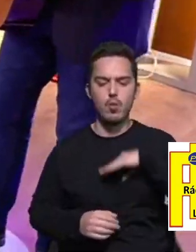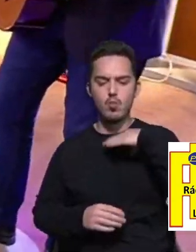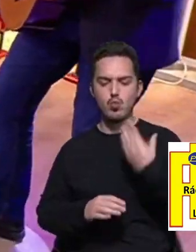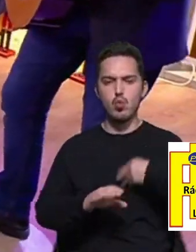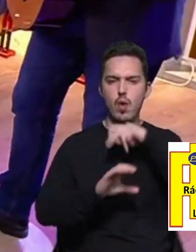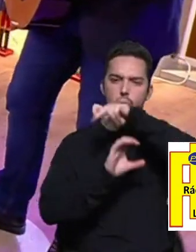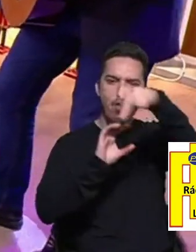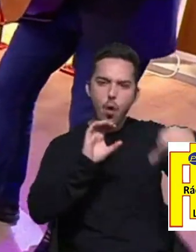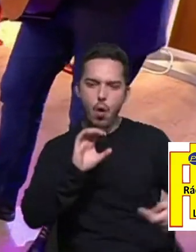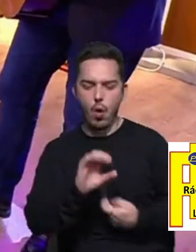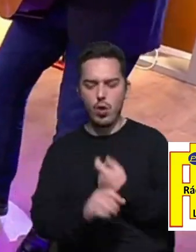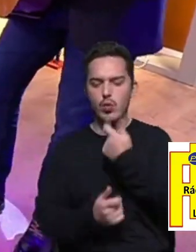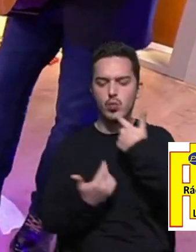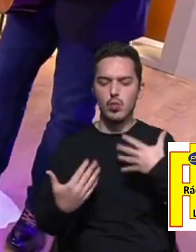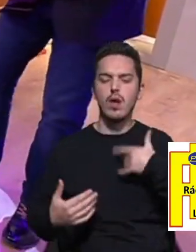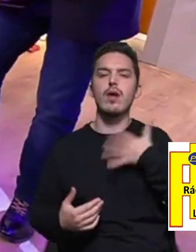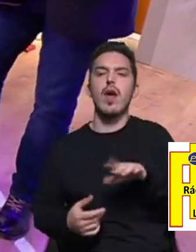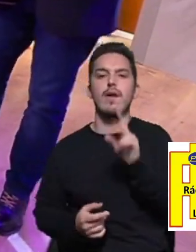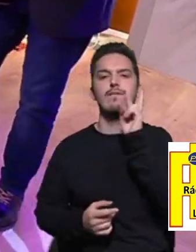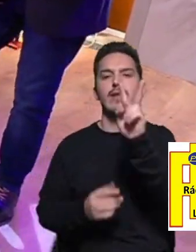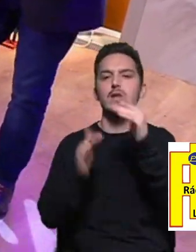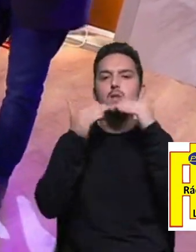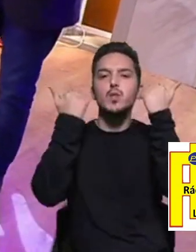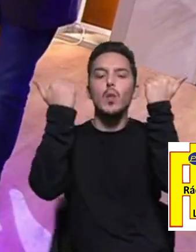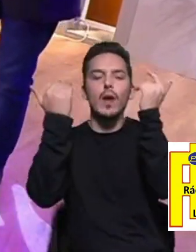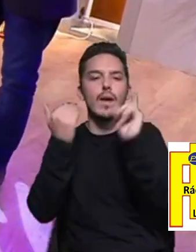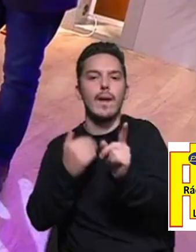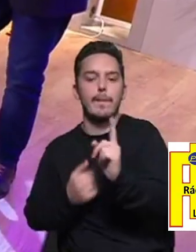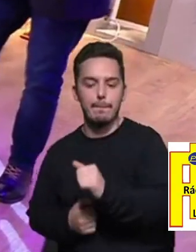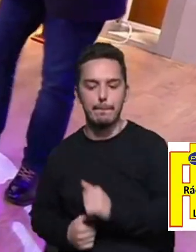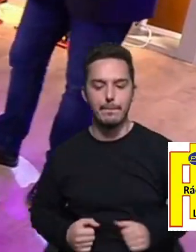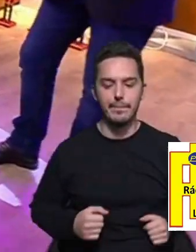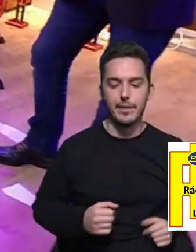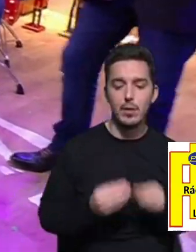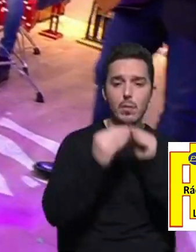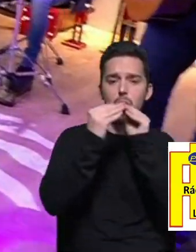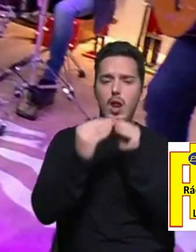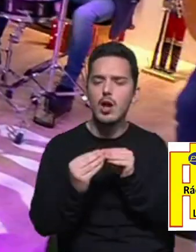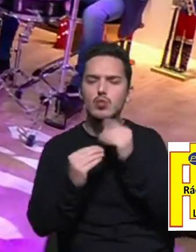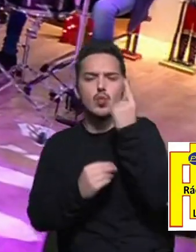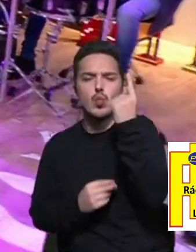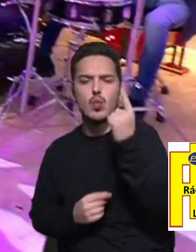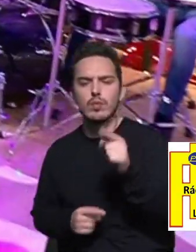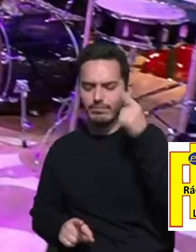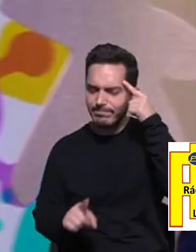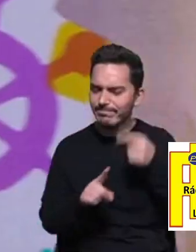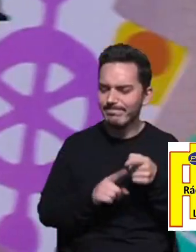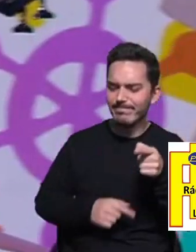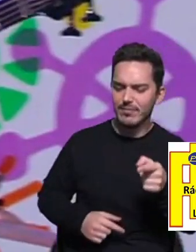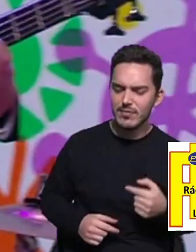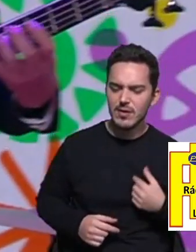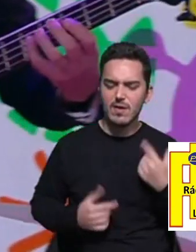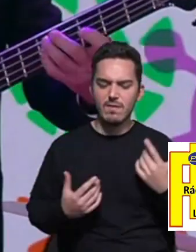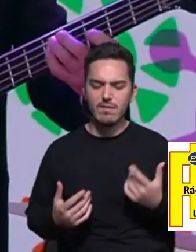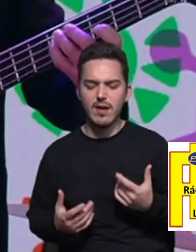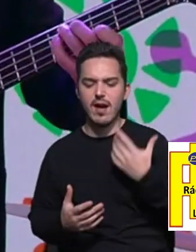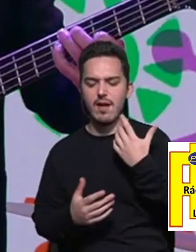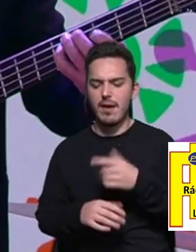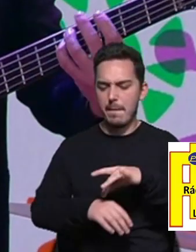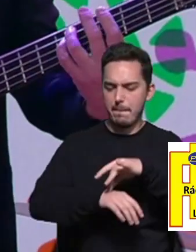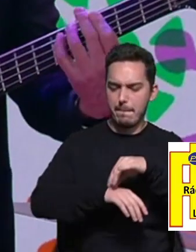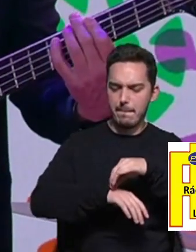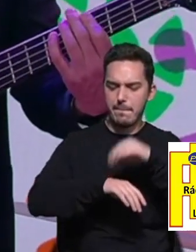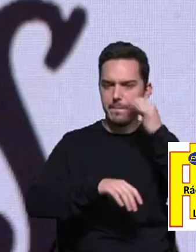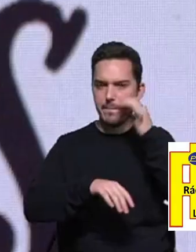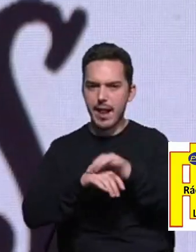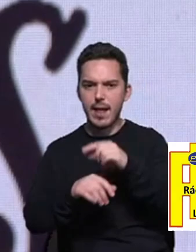ao mundo. Tudo o que eu quero é te ver sorrir. Por um beijo teu, gravo em minha pele palavras